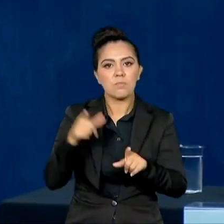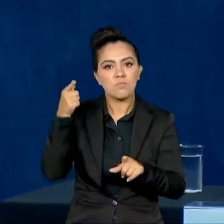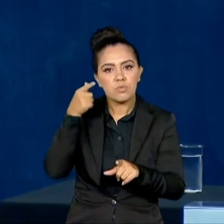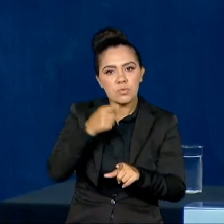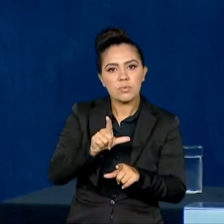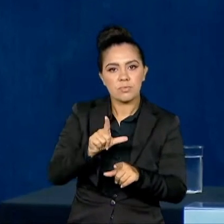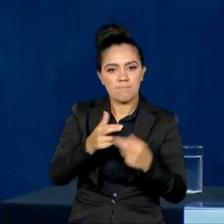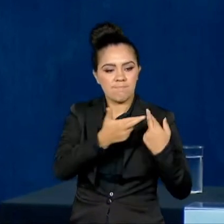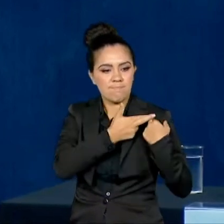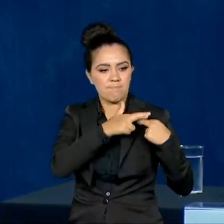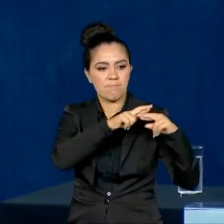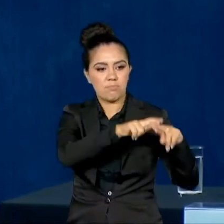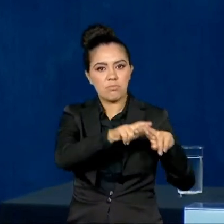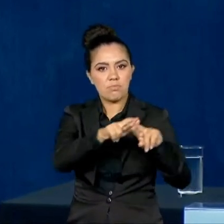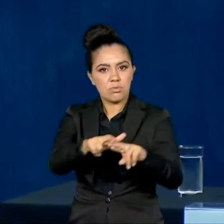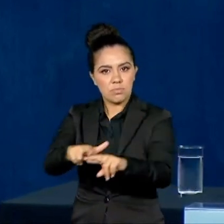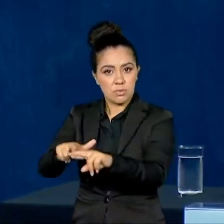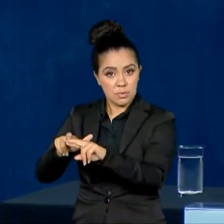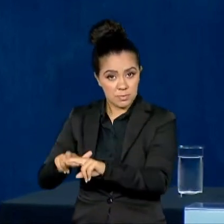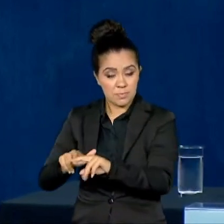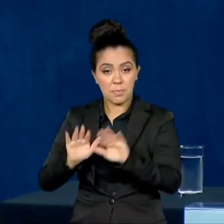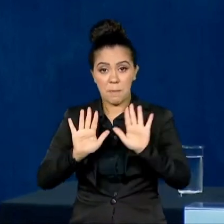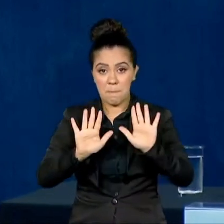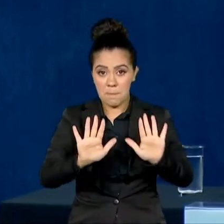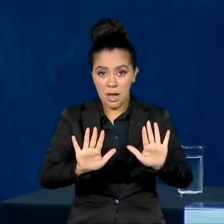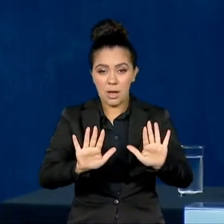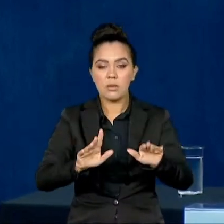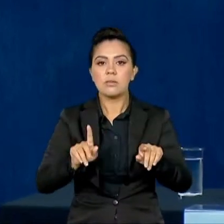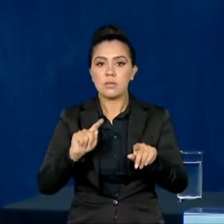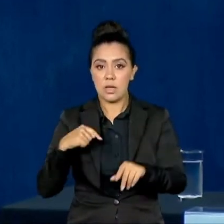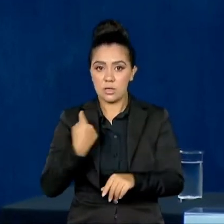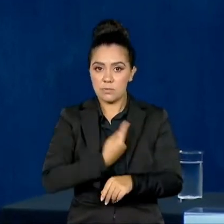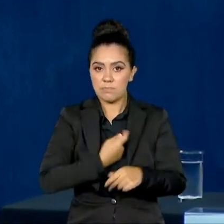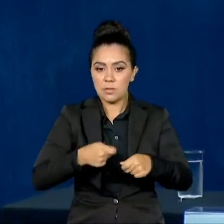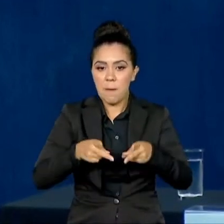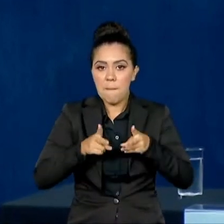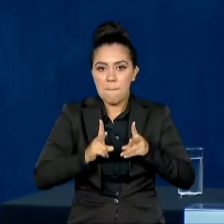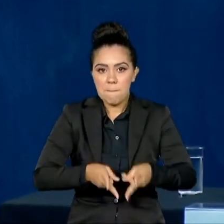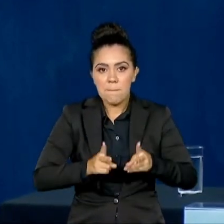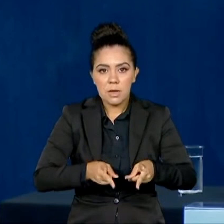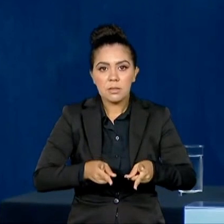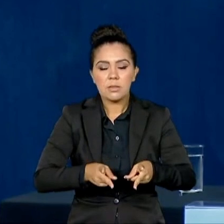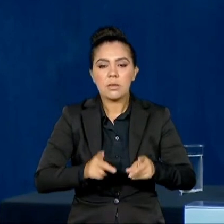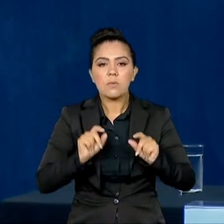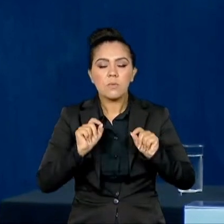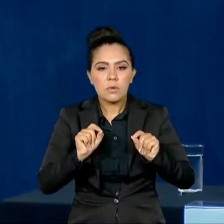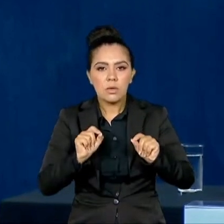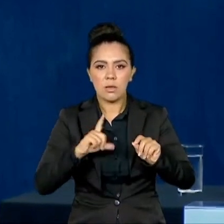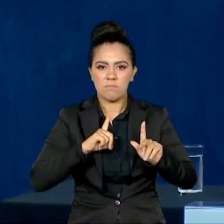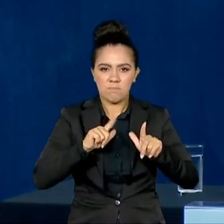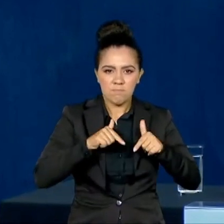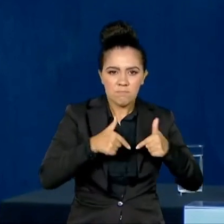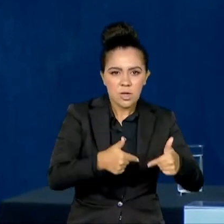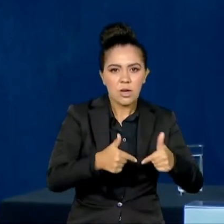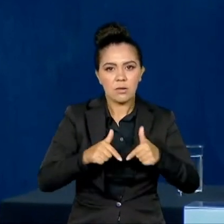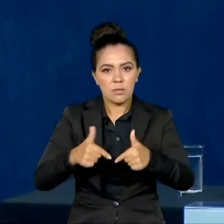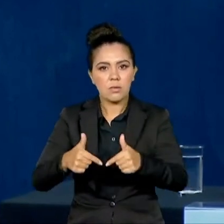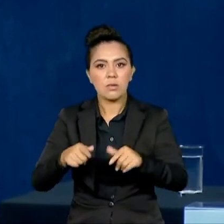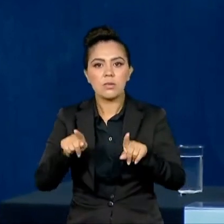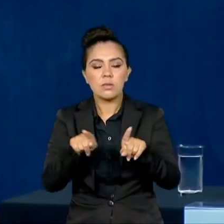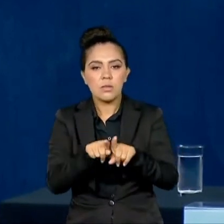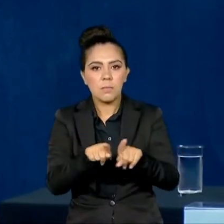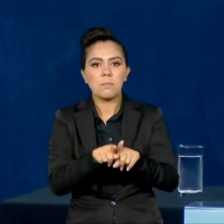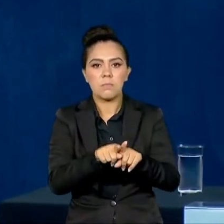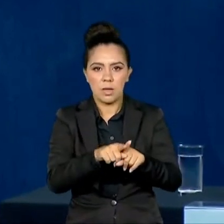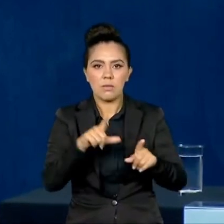lhes demanda. Mas ainda, se devemos manter sempre o ânimo ardente pelo nobre munus